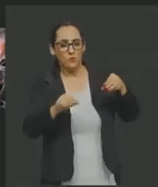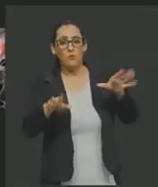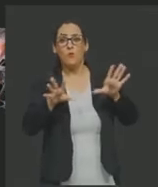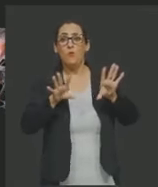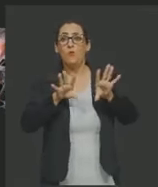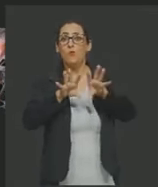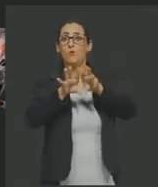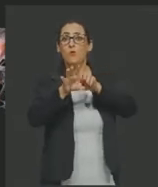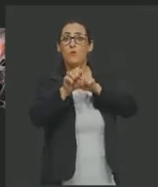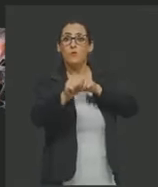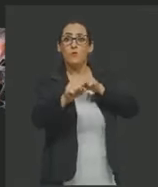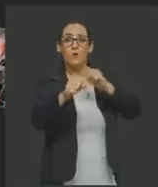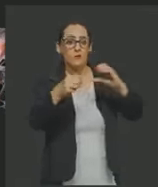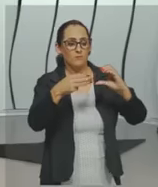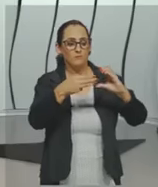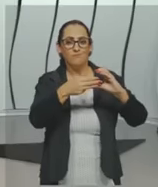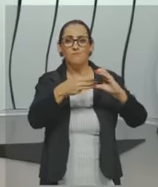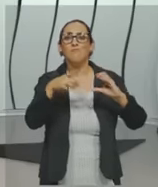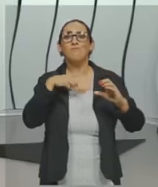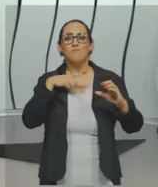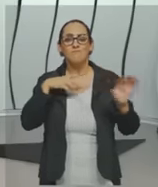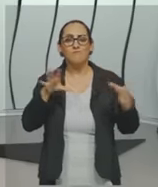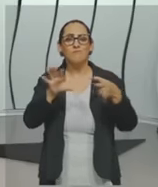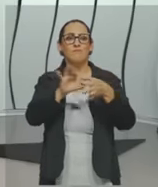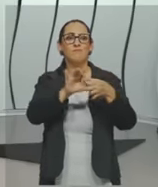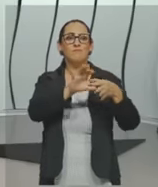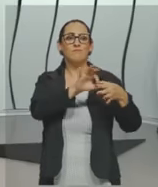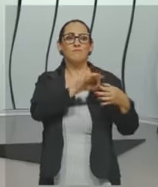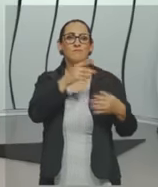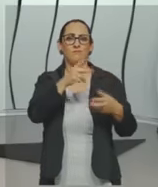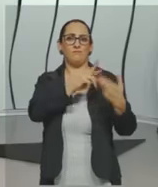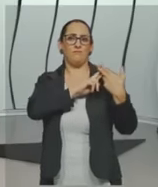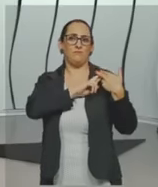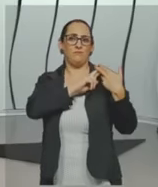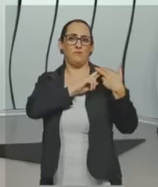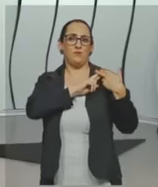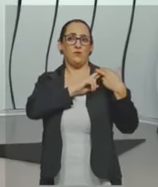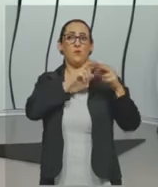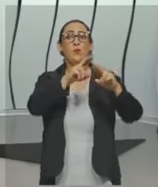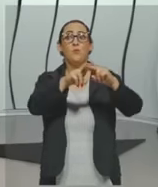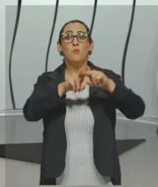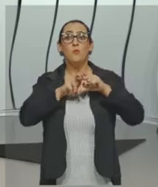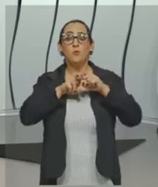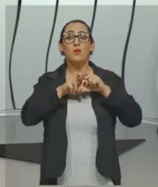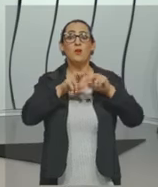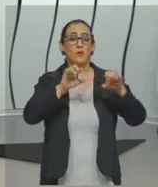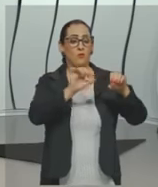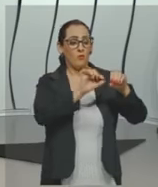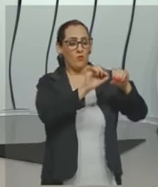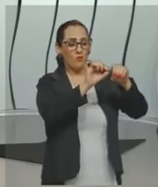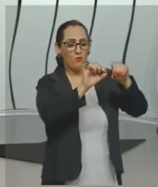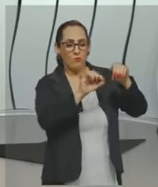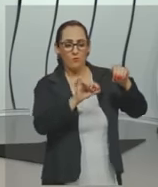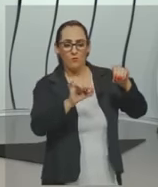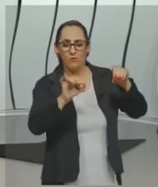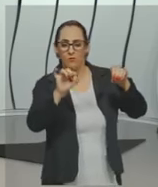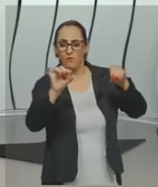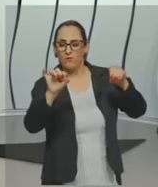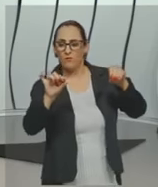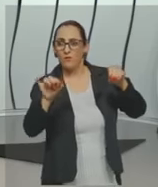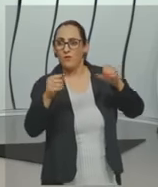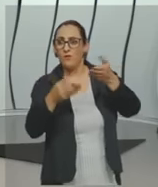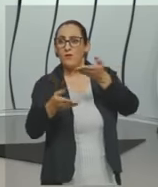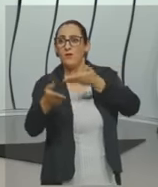tem a ver com a sua função, tá? Então, como ela transmite impulso, ela é mais aqui comprida. Então, depois do axônio, nós temos aqui